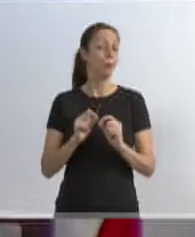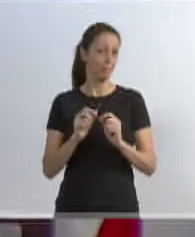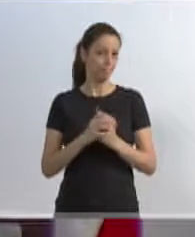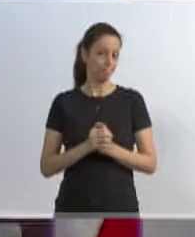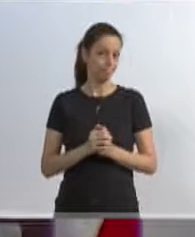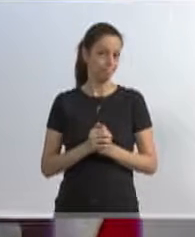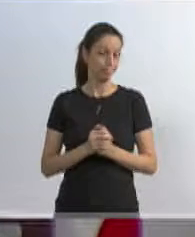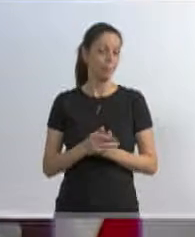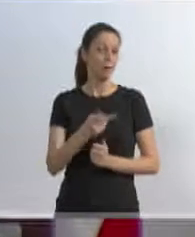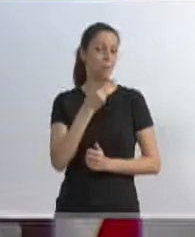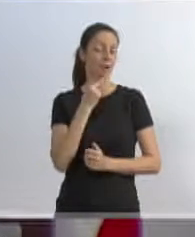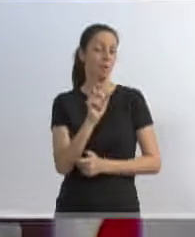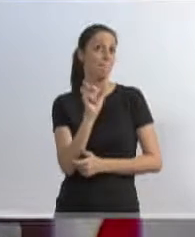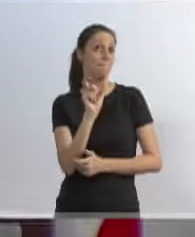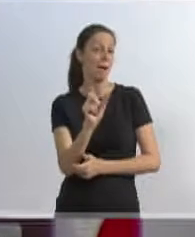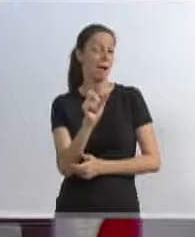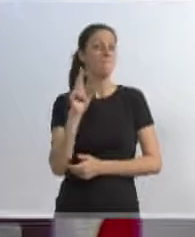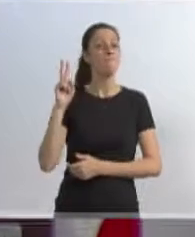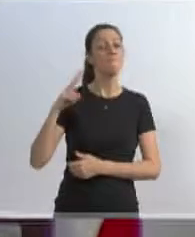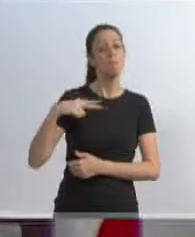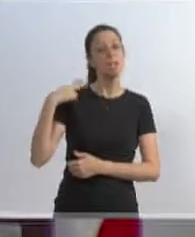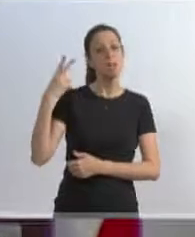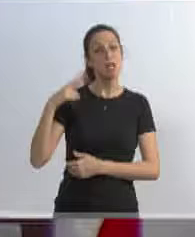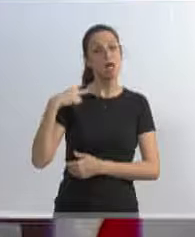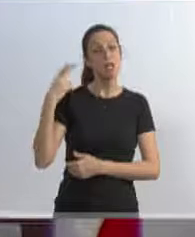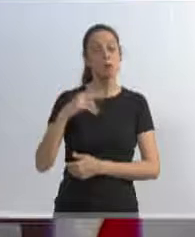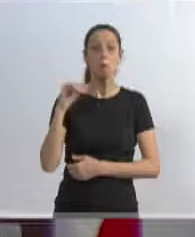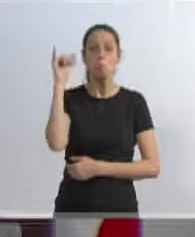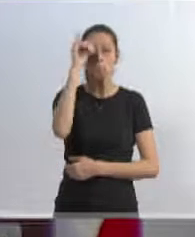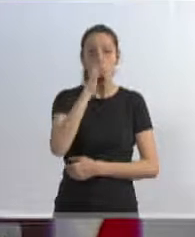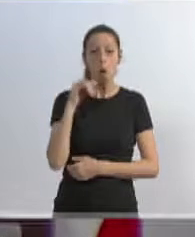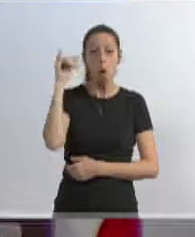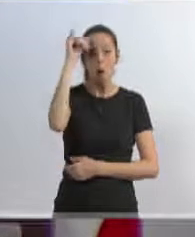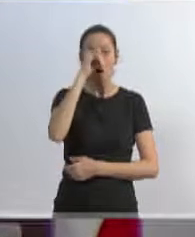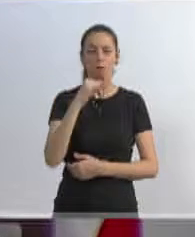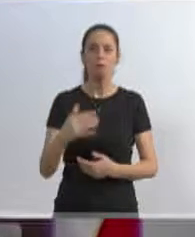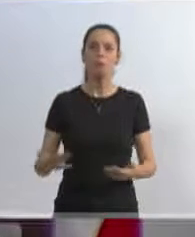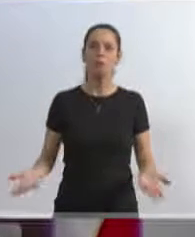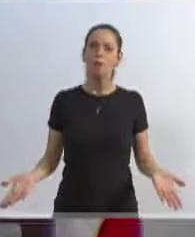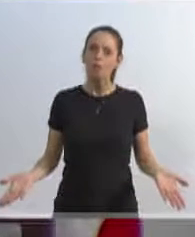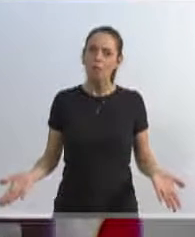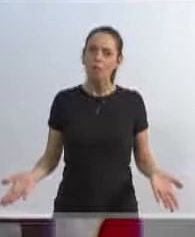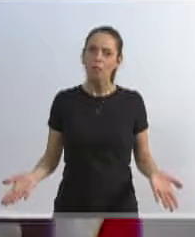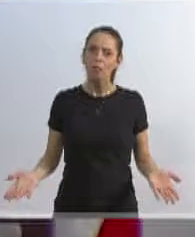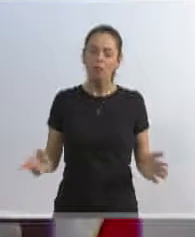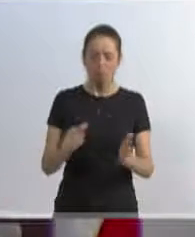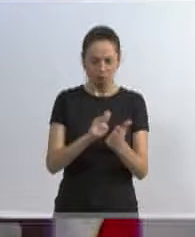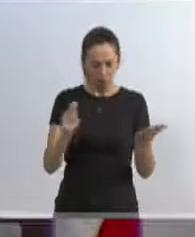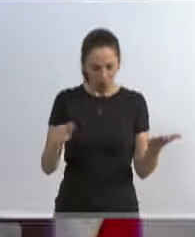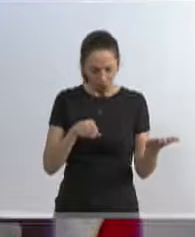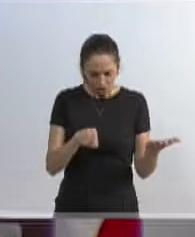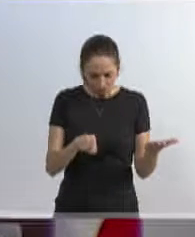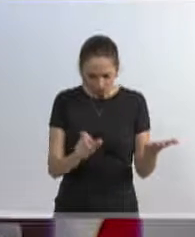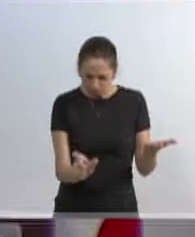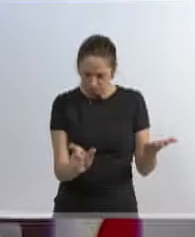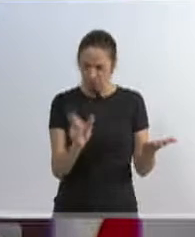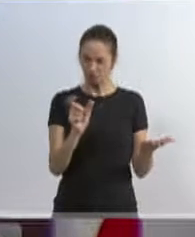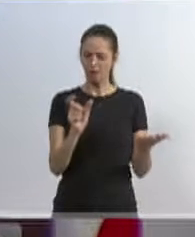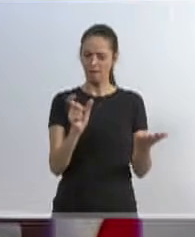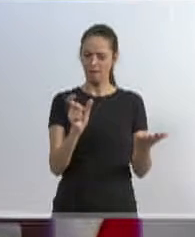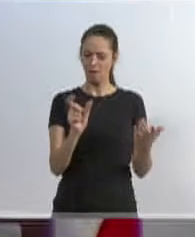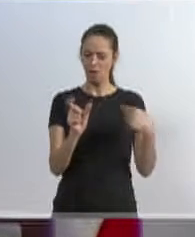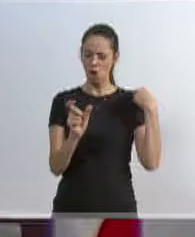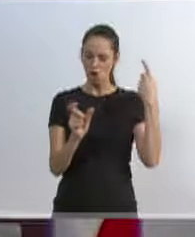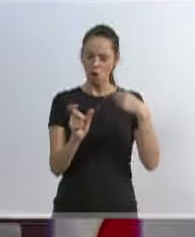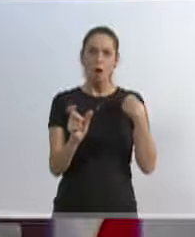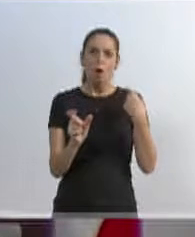vereadores bobalhões cadê o respeito por essa casa do povo cadê o